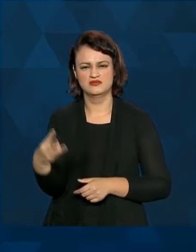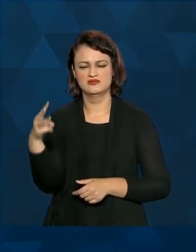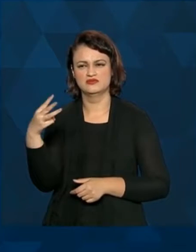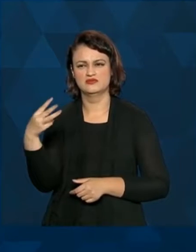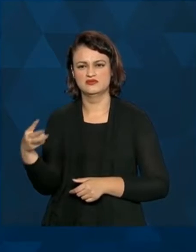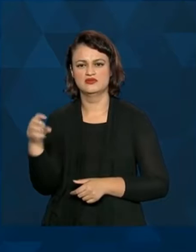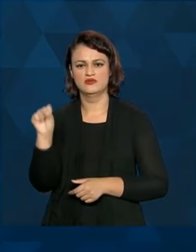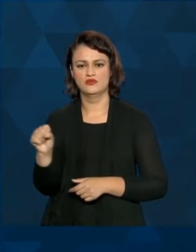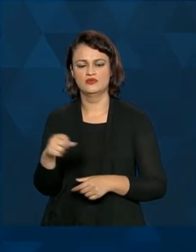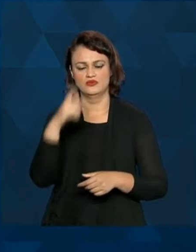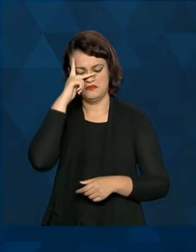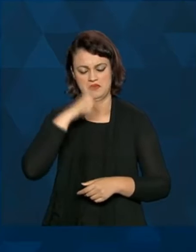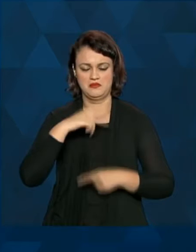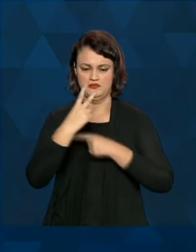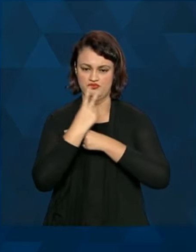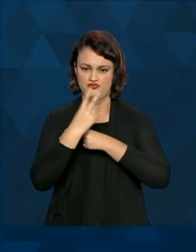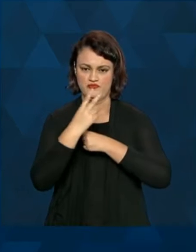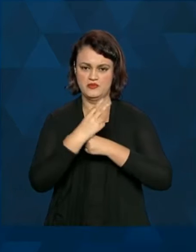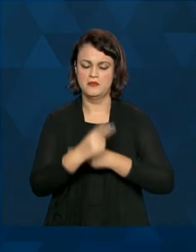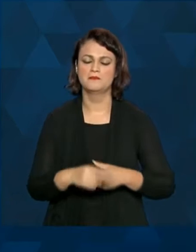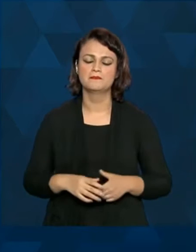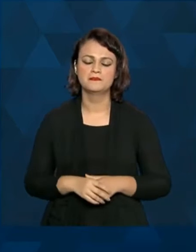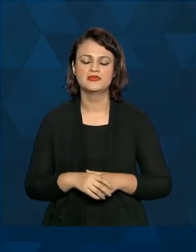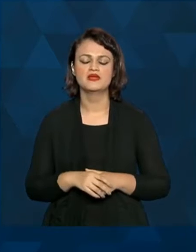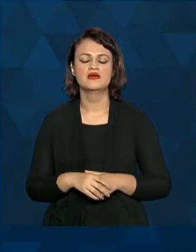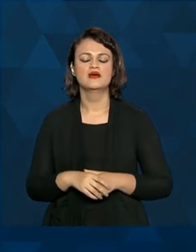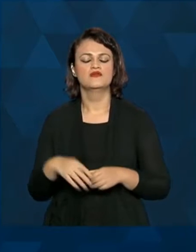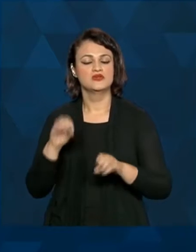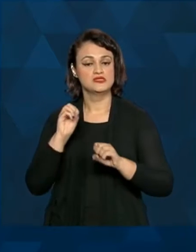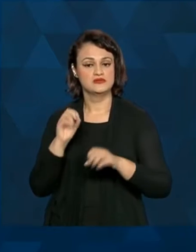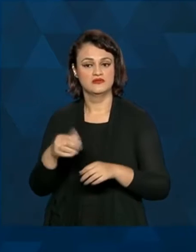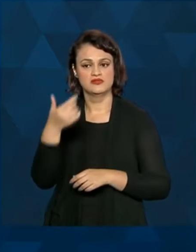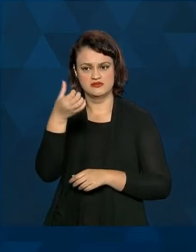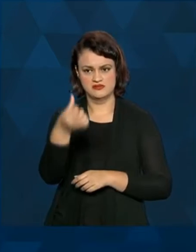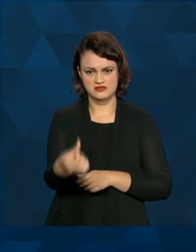3.360.338 equipamentos de proteção individual. Foram habilitados